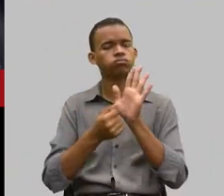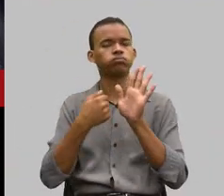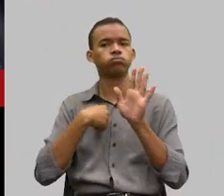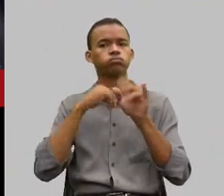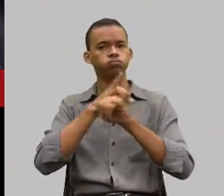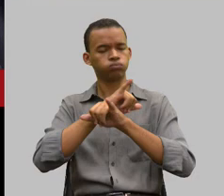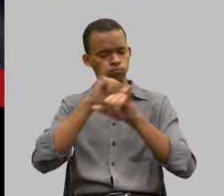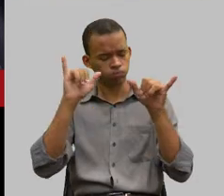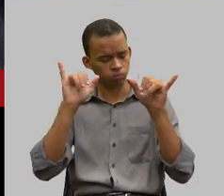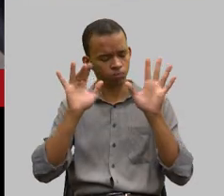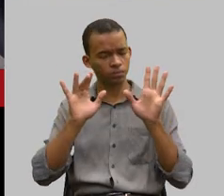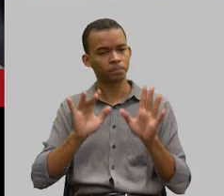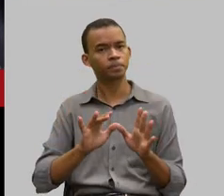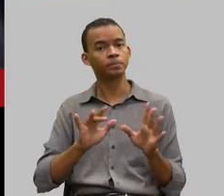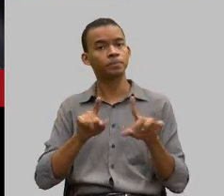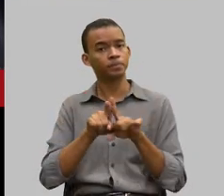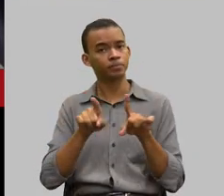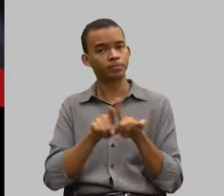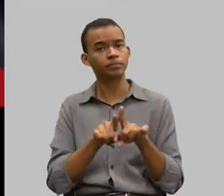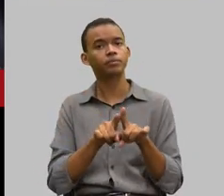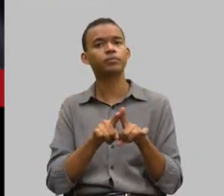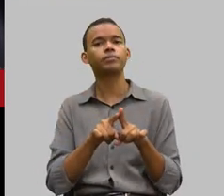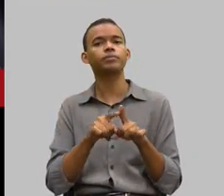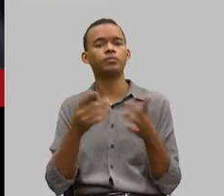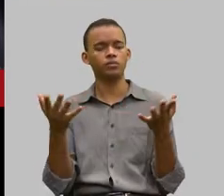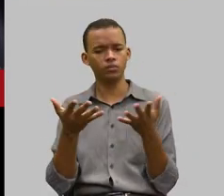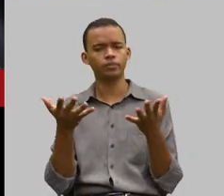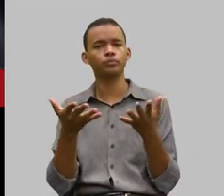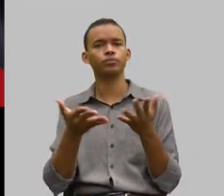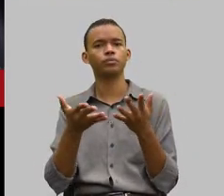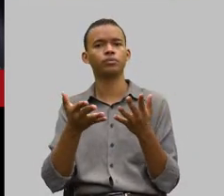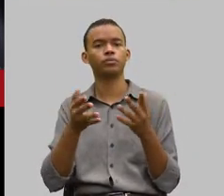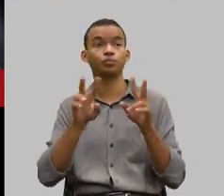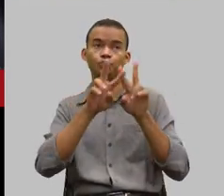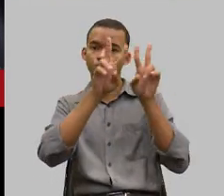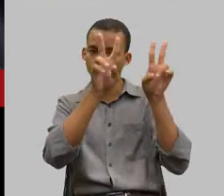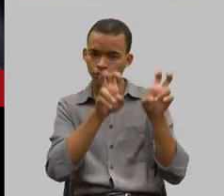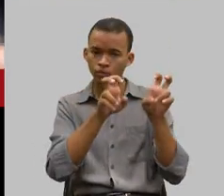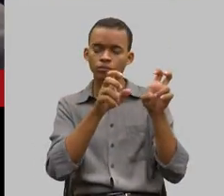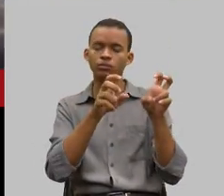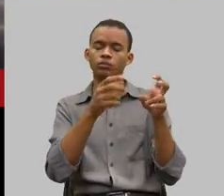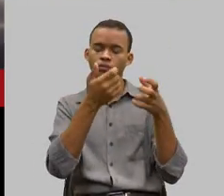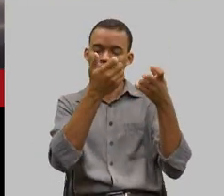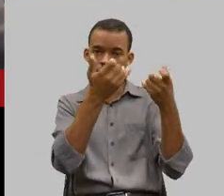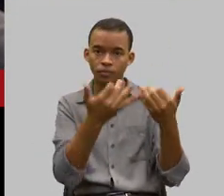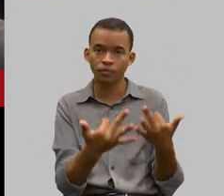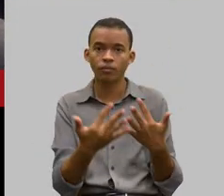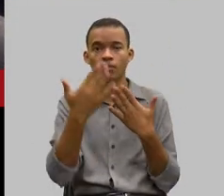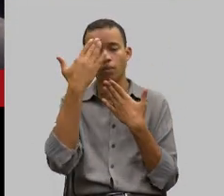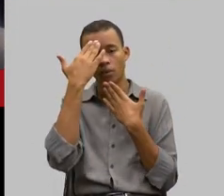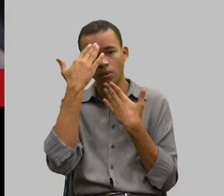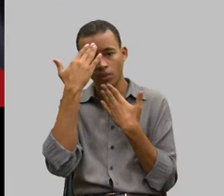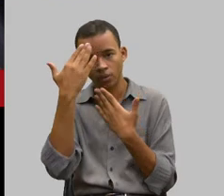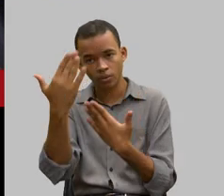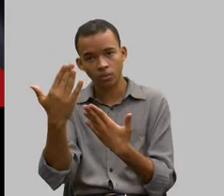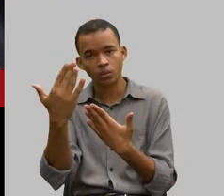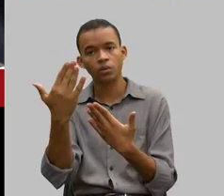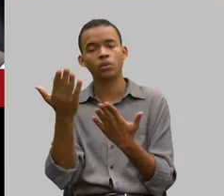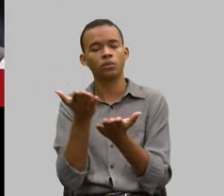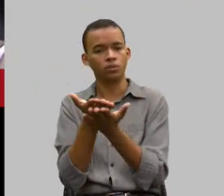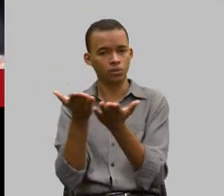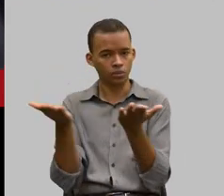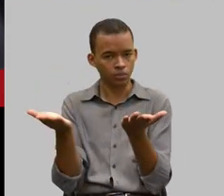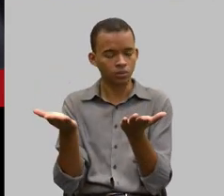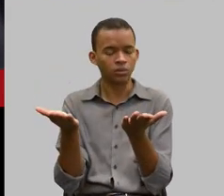Presidente indo agora objetivamente ao assunto eu gostaria de agradecer a presença dos inos secretários